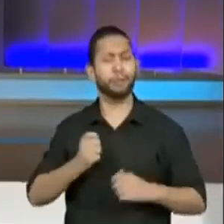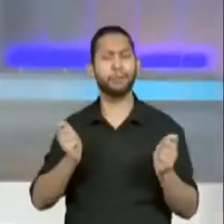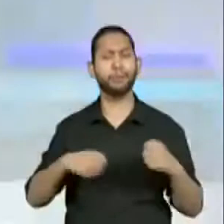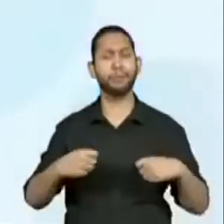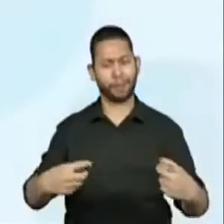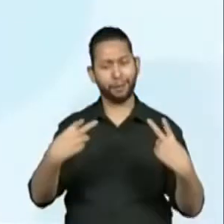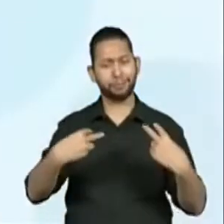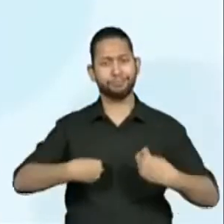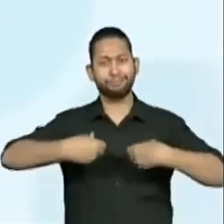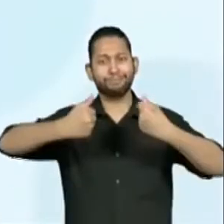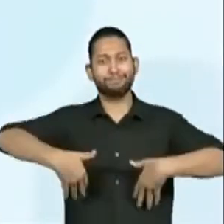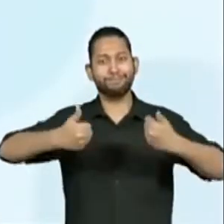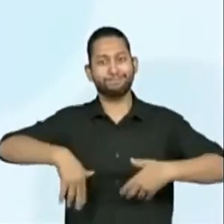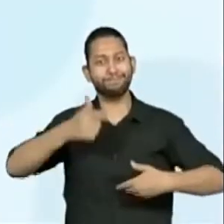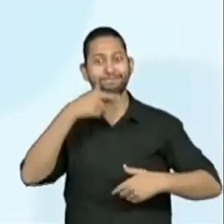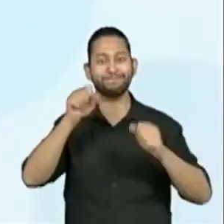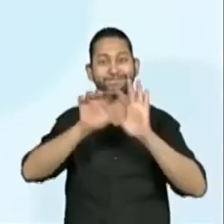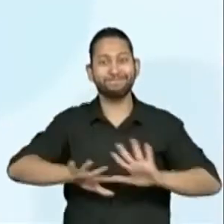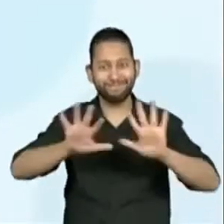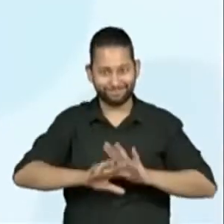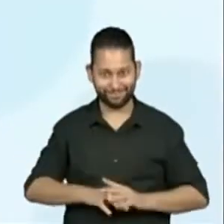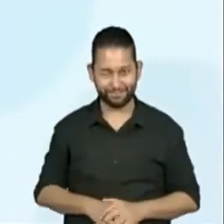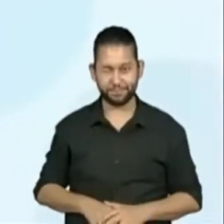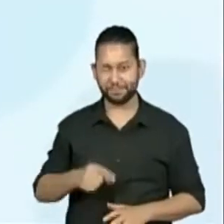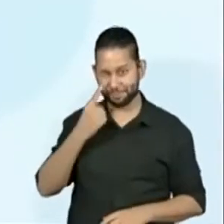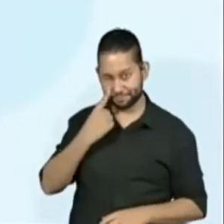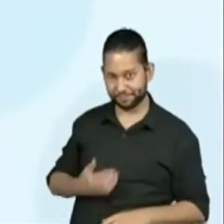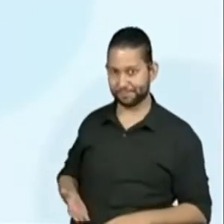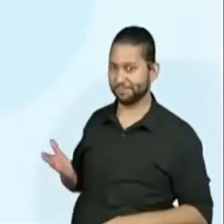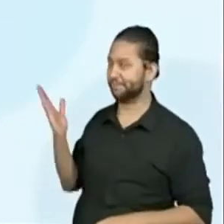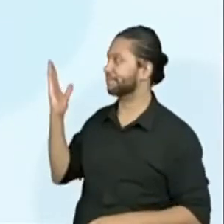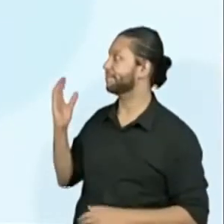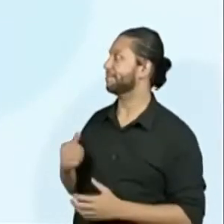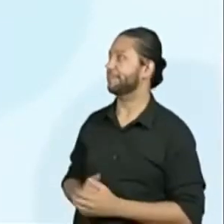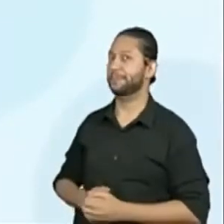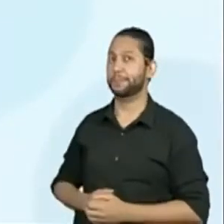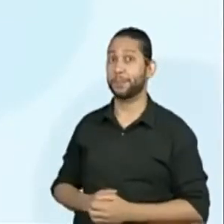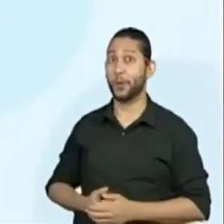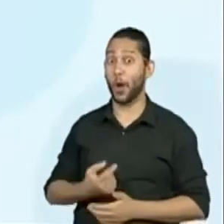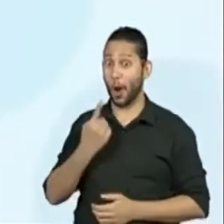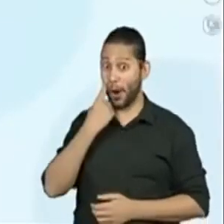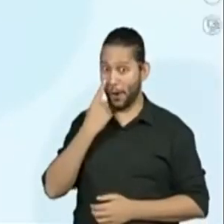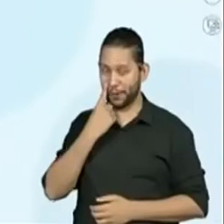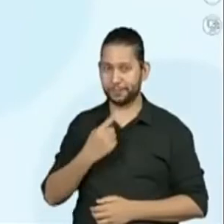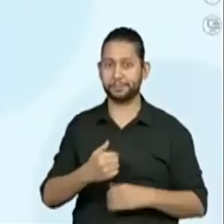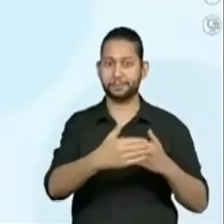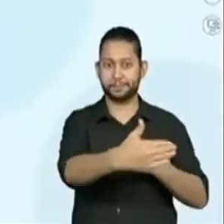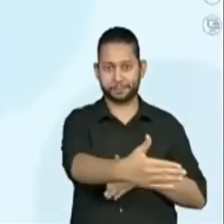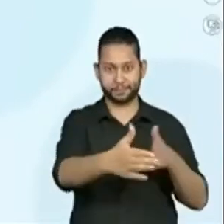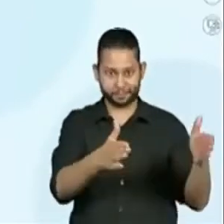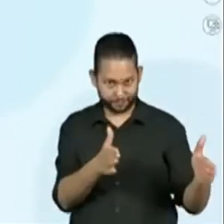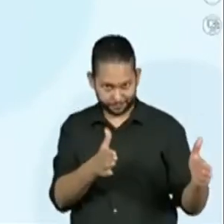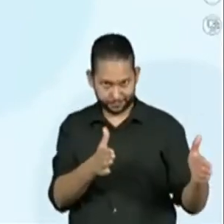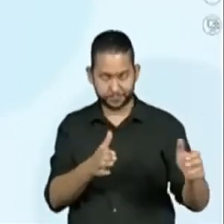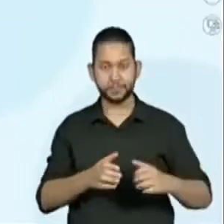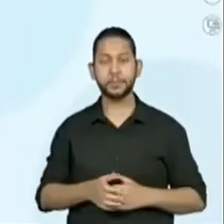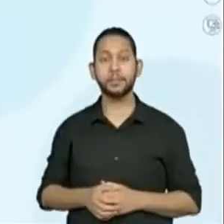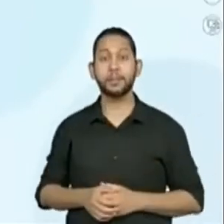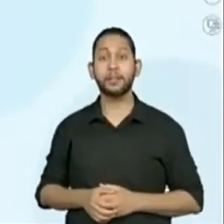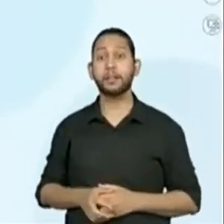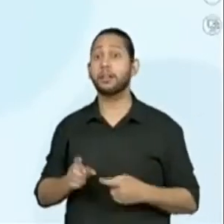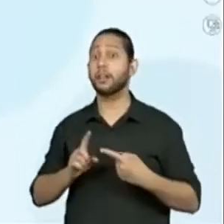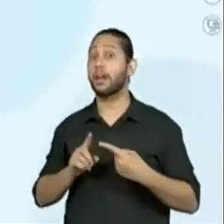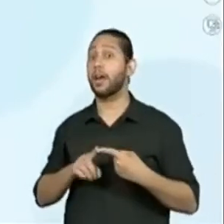quantas laranjas foram utilizadas na preparação do suco 10 laranjas Ok